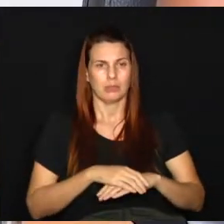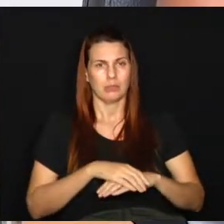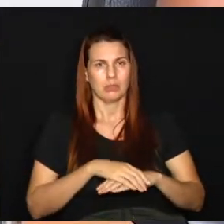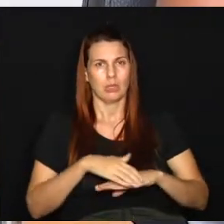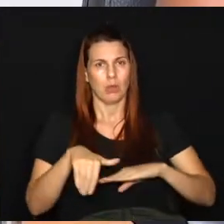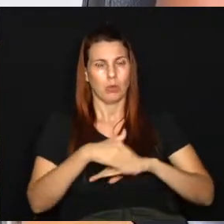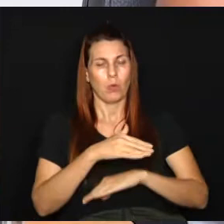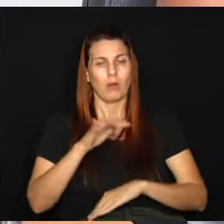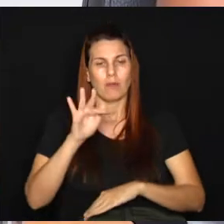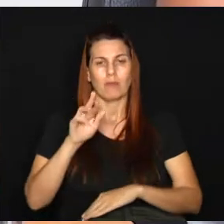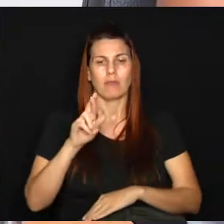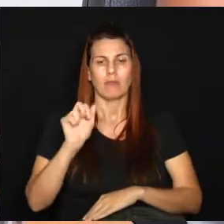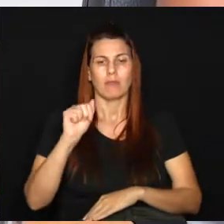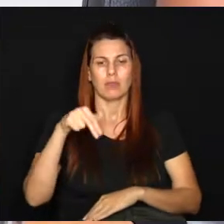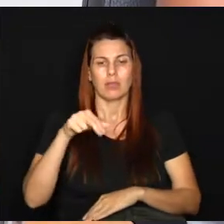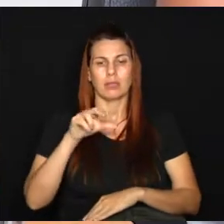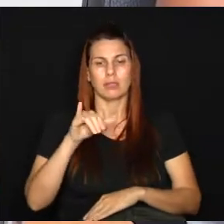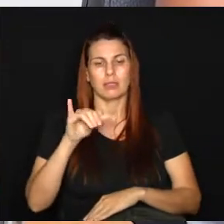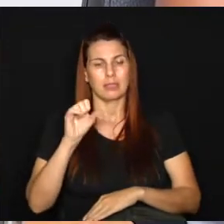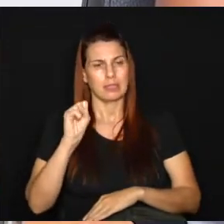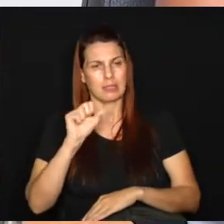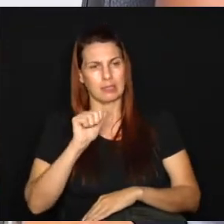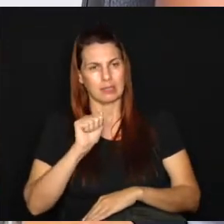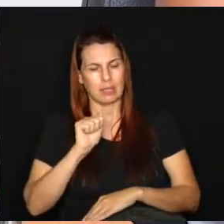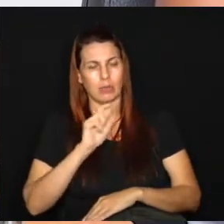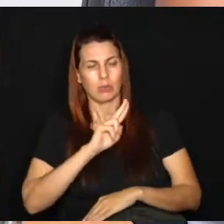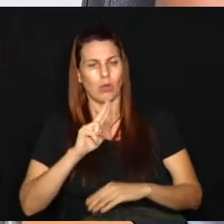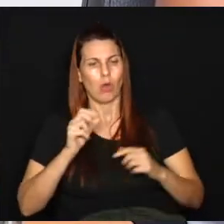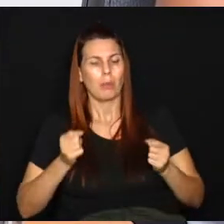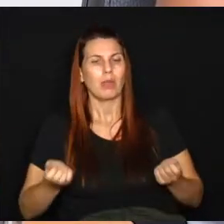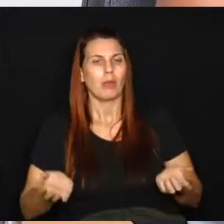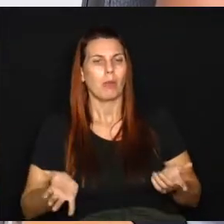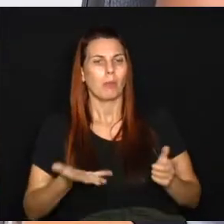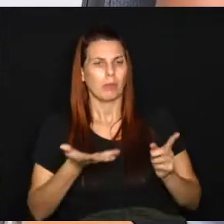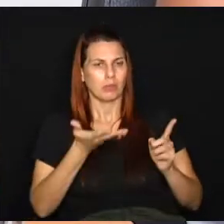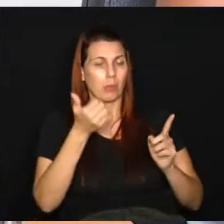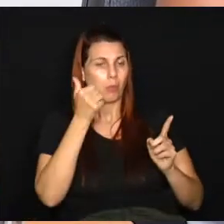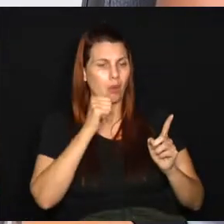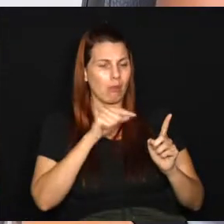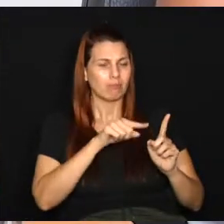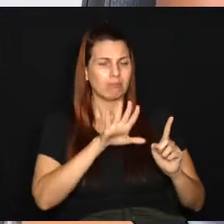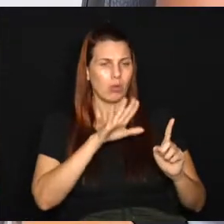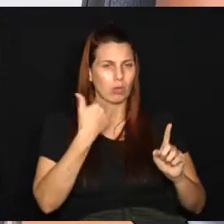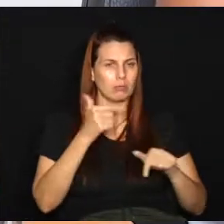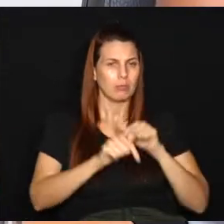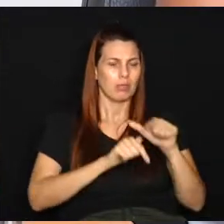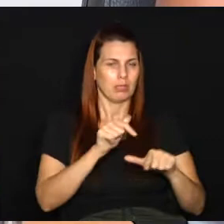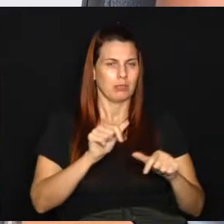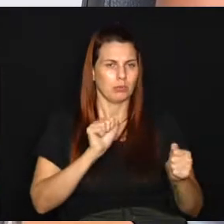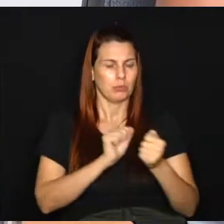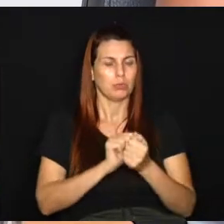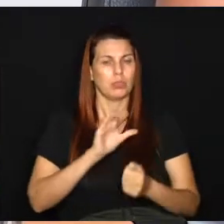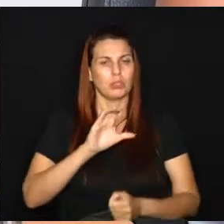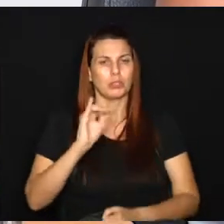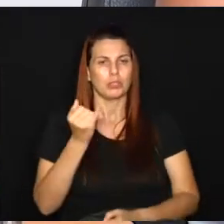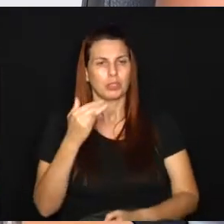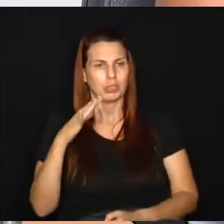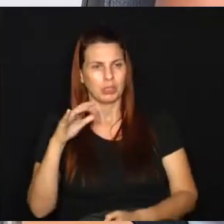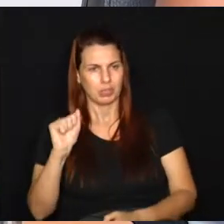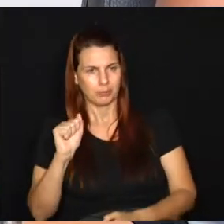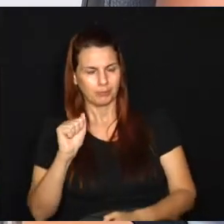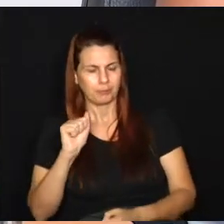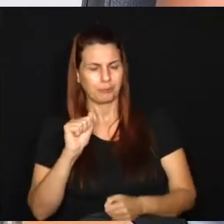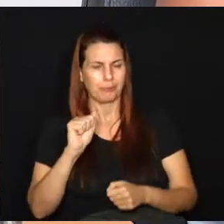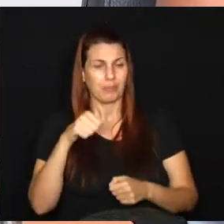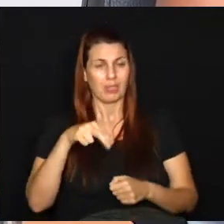dos Santos, que é em nome da nossa companheira que morreu na luta com nós, Dona Chiquinha, que entrou